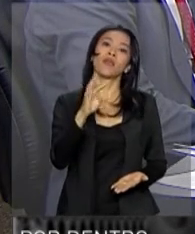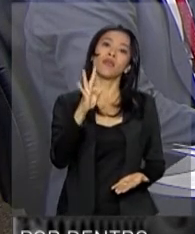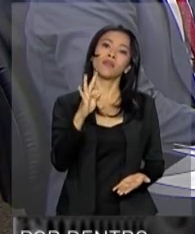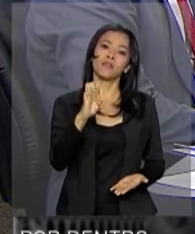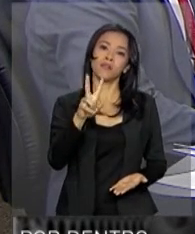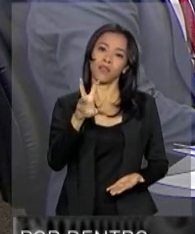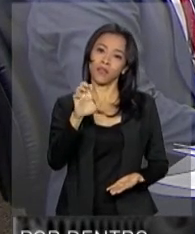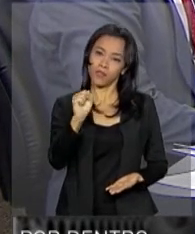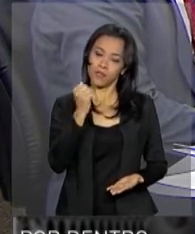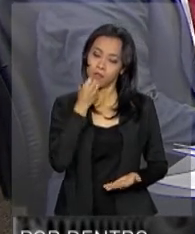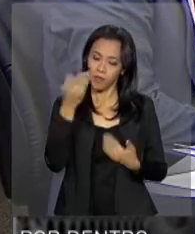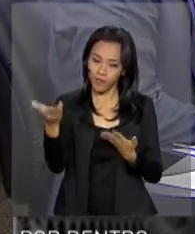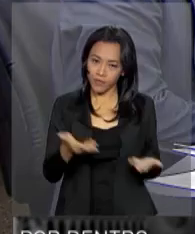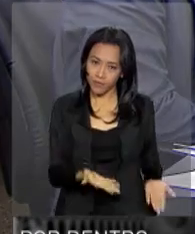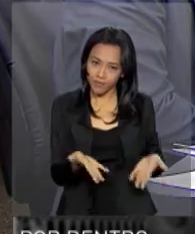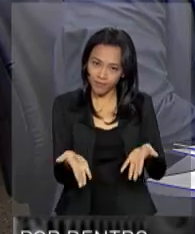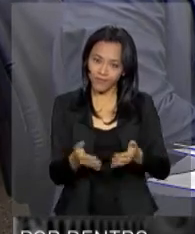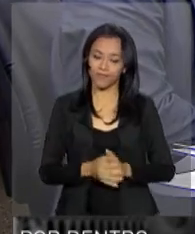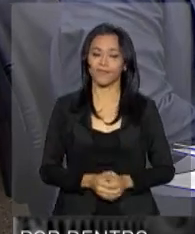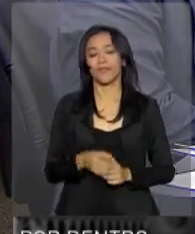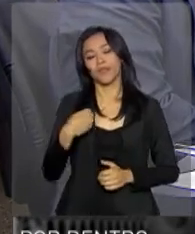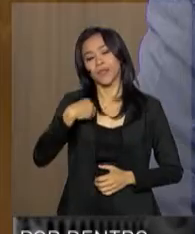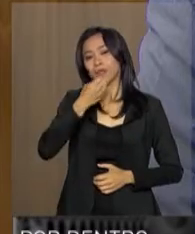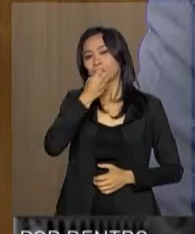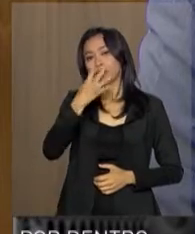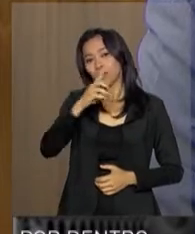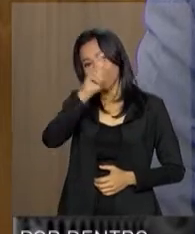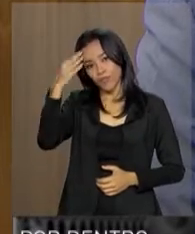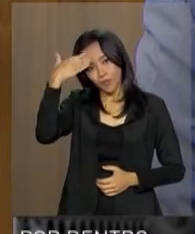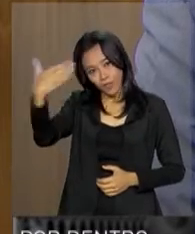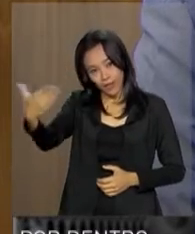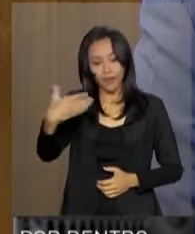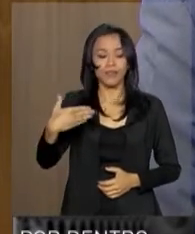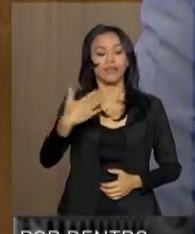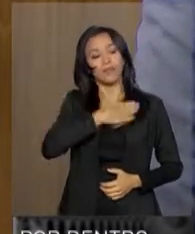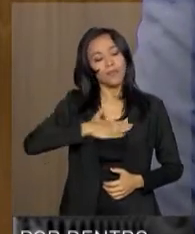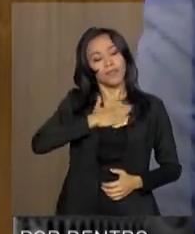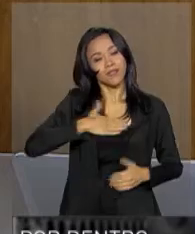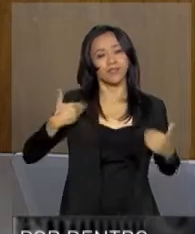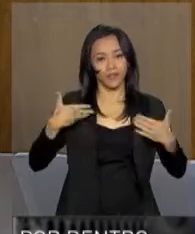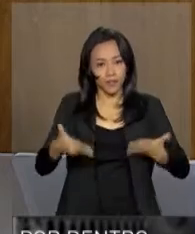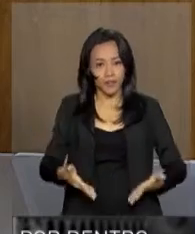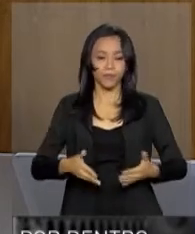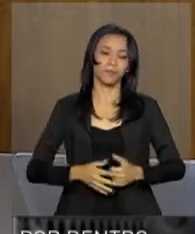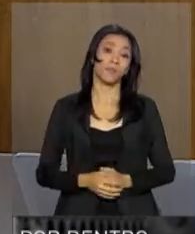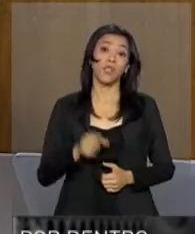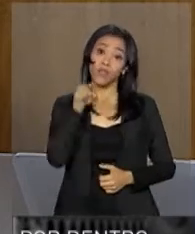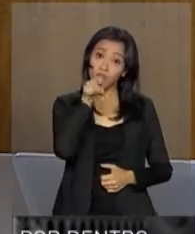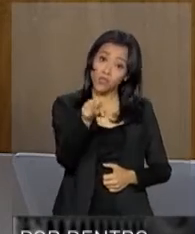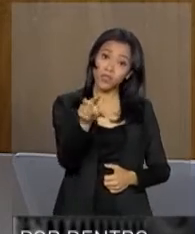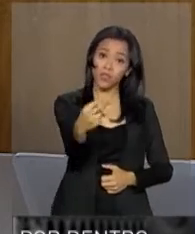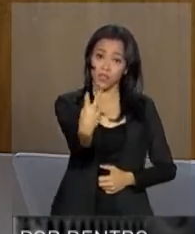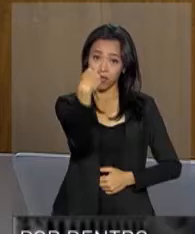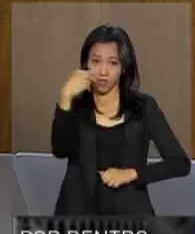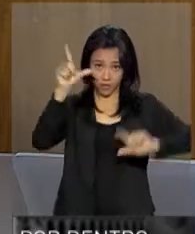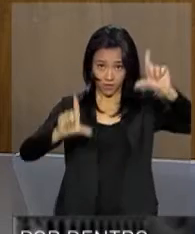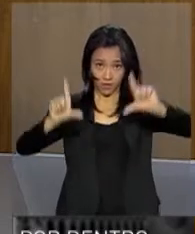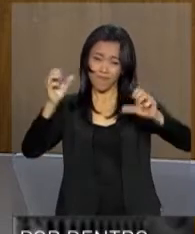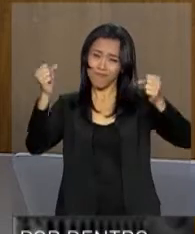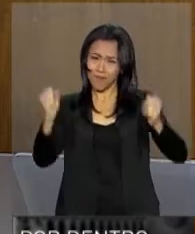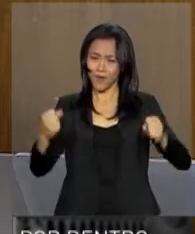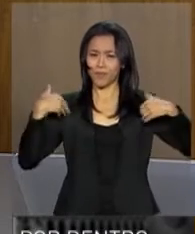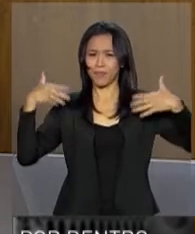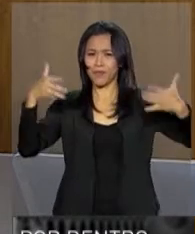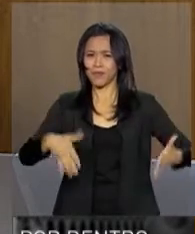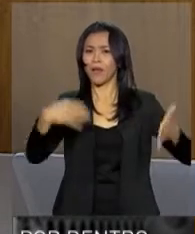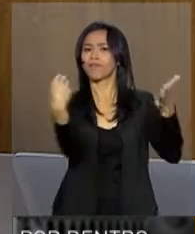seja muito bem vindo ao nosso programa obrigado um dia tá escondido 20 um prazer estar aqui e você que nos acompanha também pode participar enviando